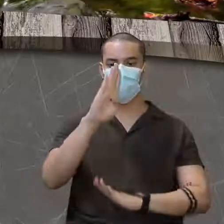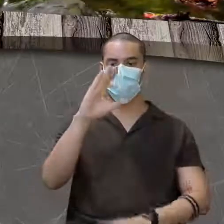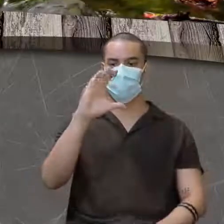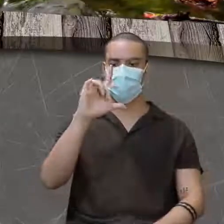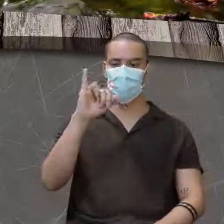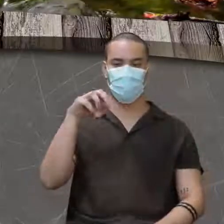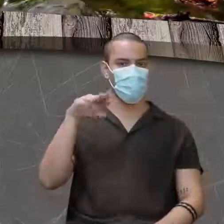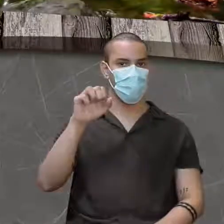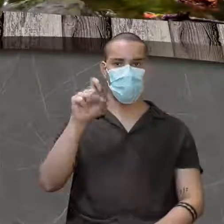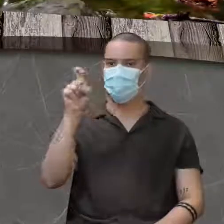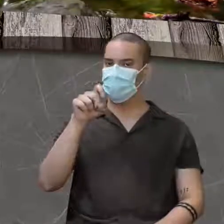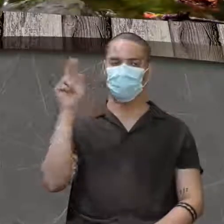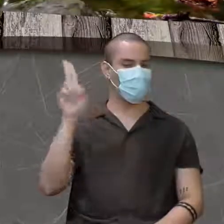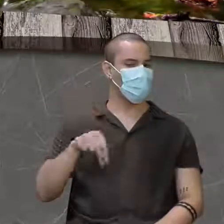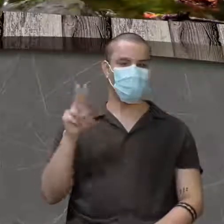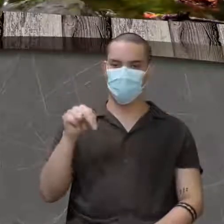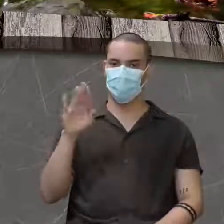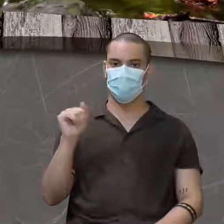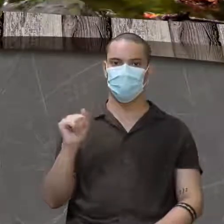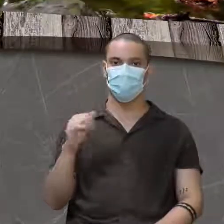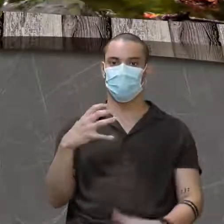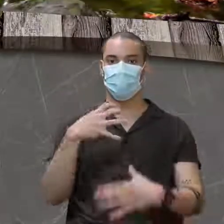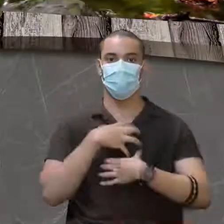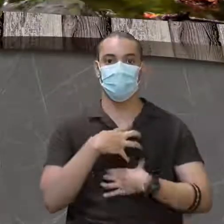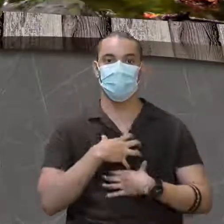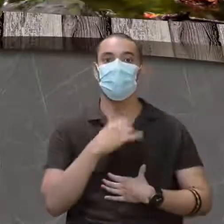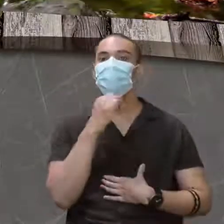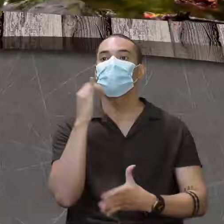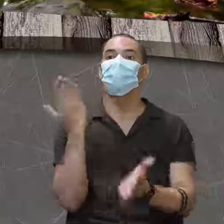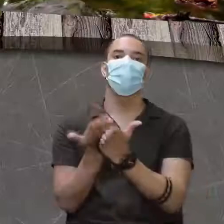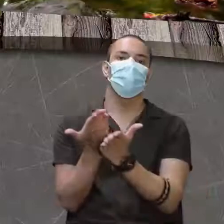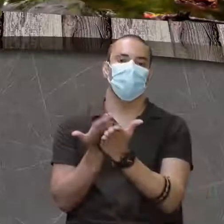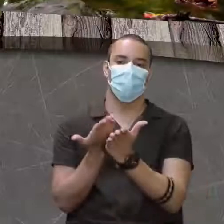Em que sentido, professora? Nos estudos.